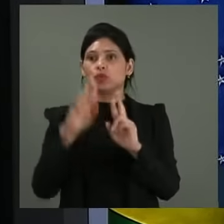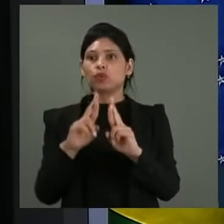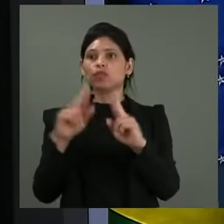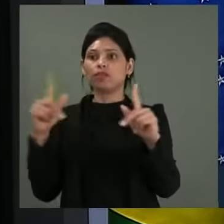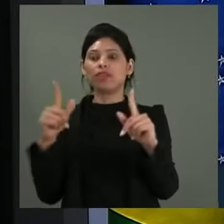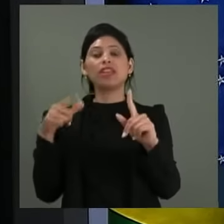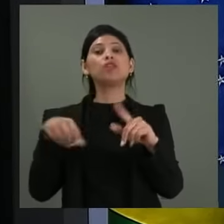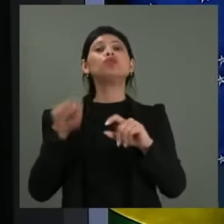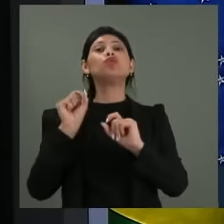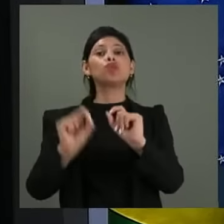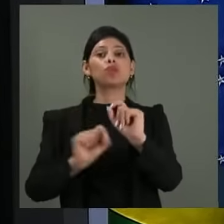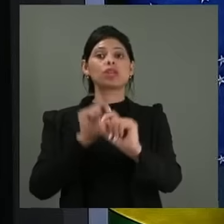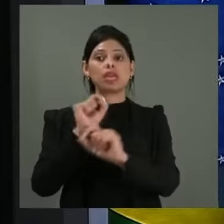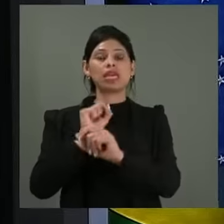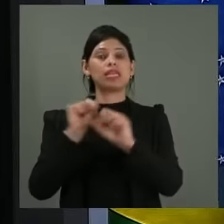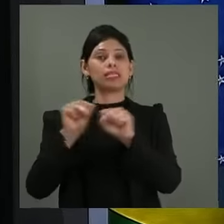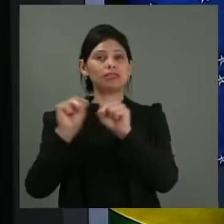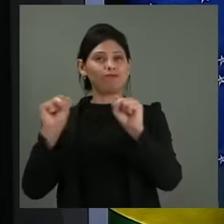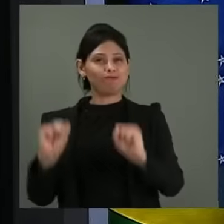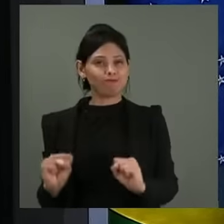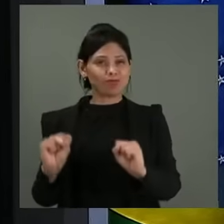sistema apodrecido.